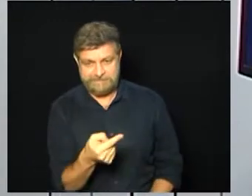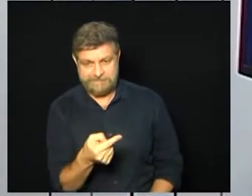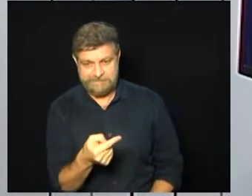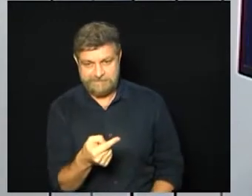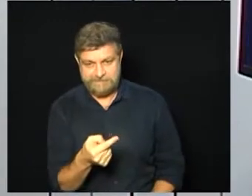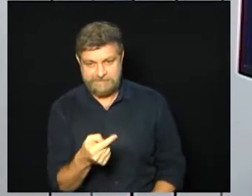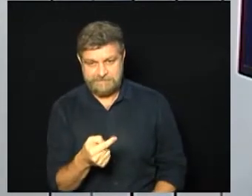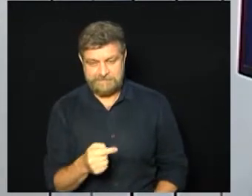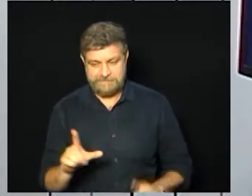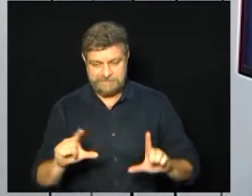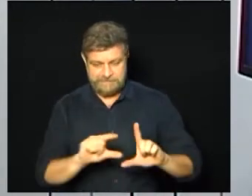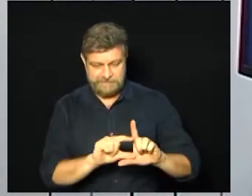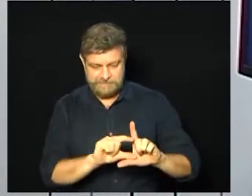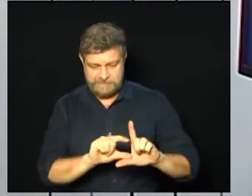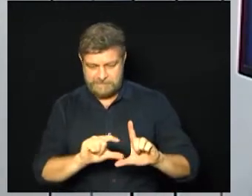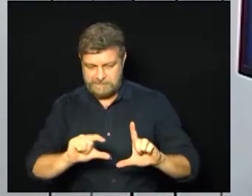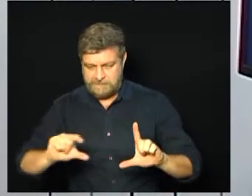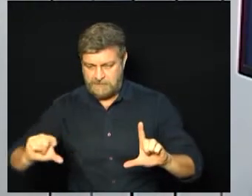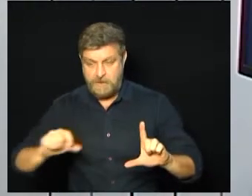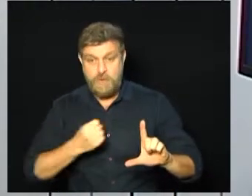DDD,